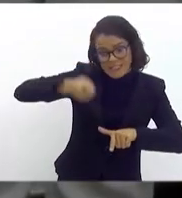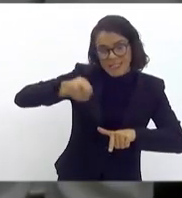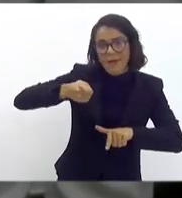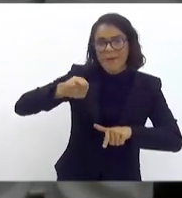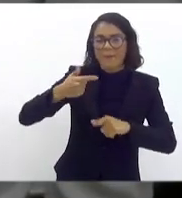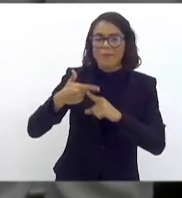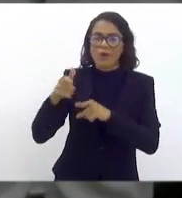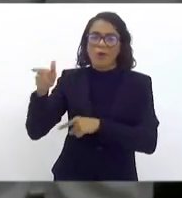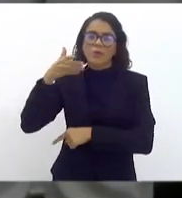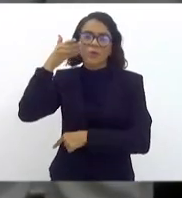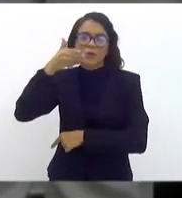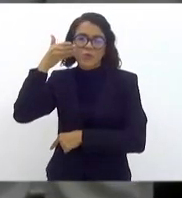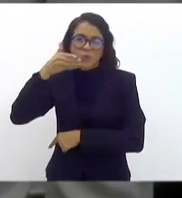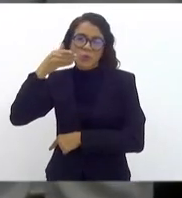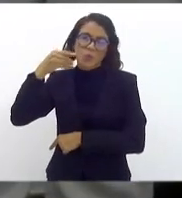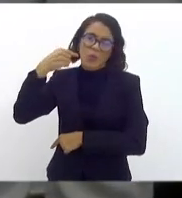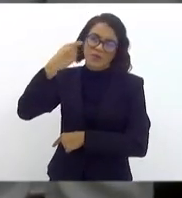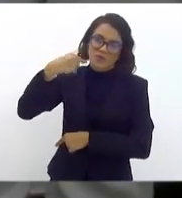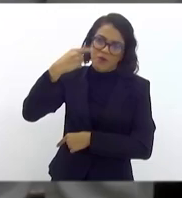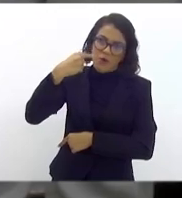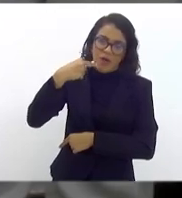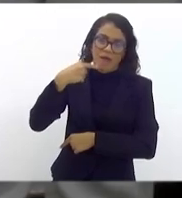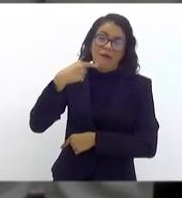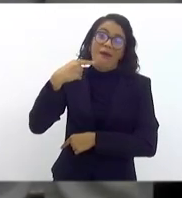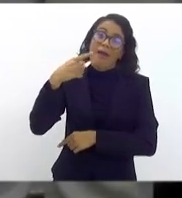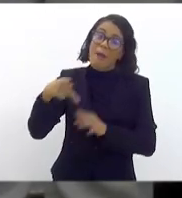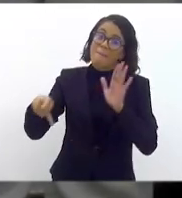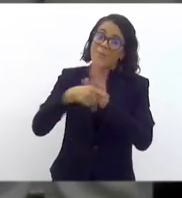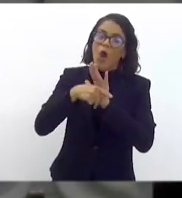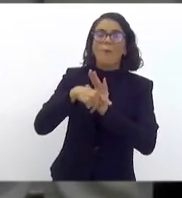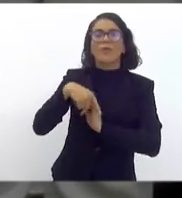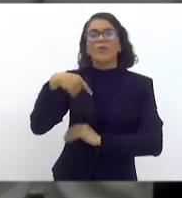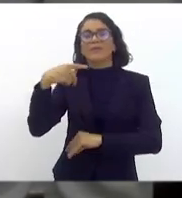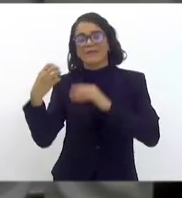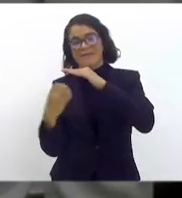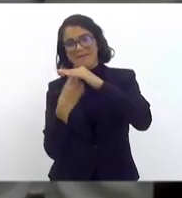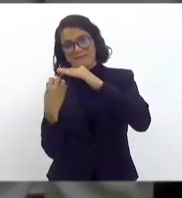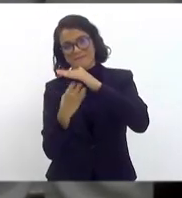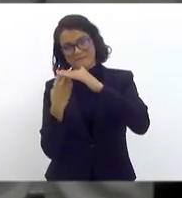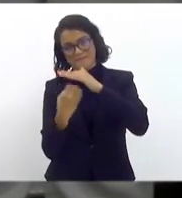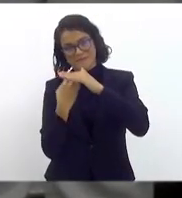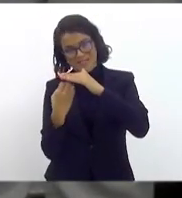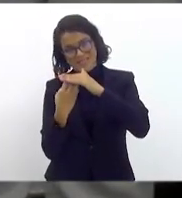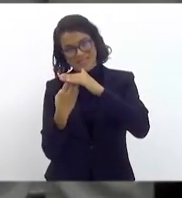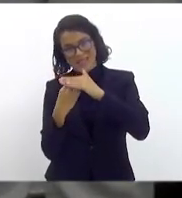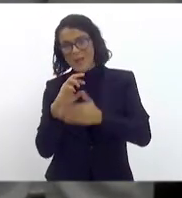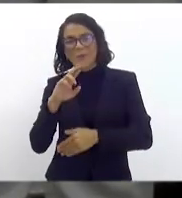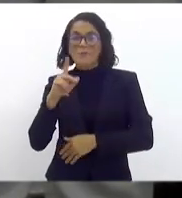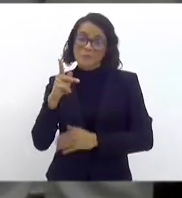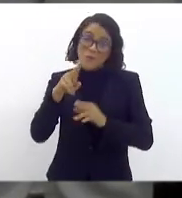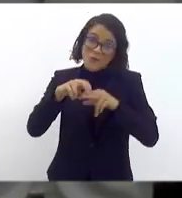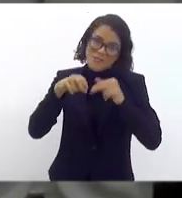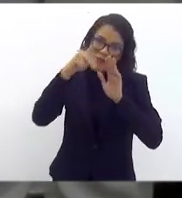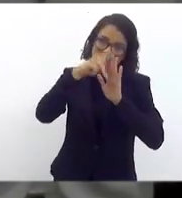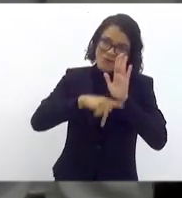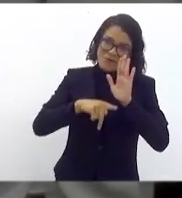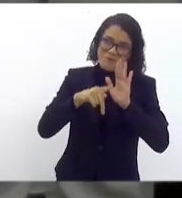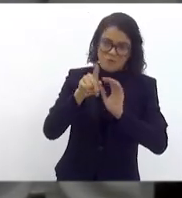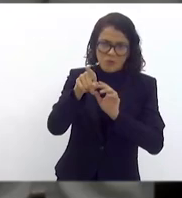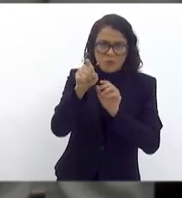fala do advogado é a fala da empresa, porque, senão, não teria a questão da procuração. Eu queria que o senhor